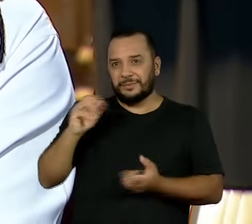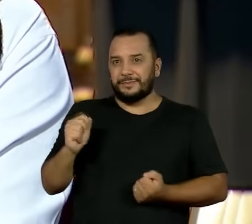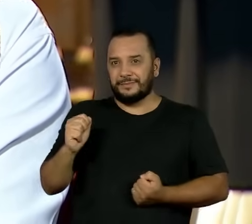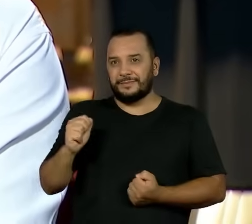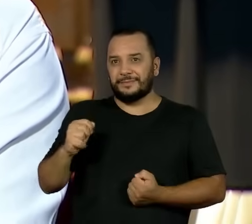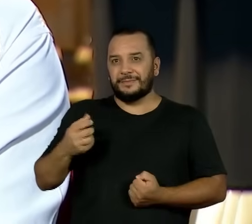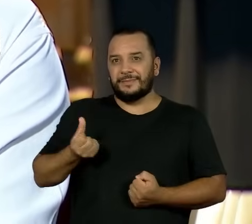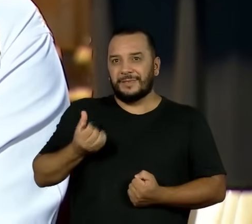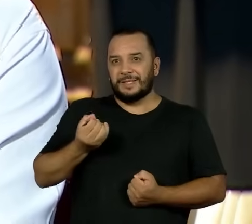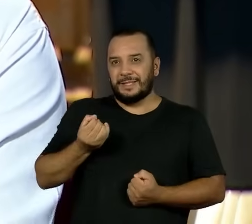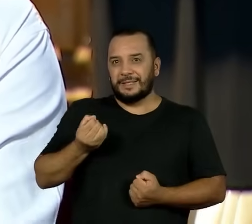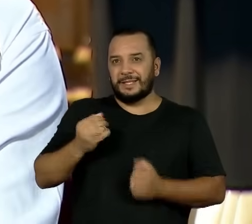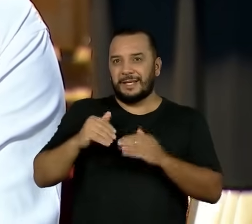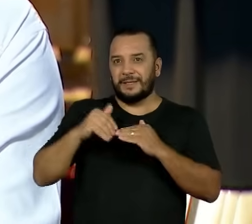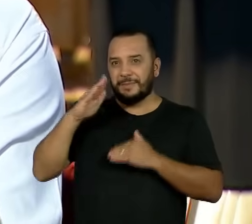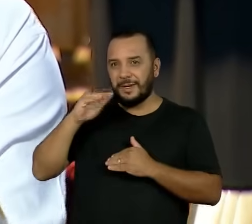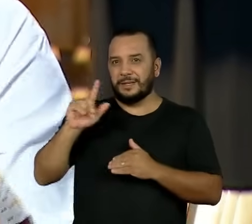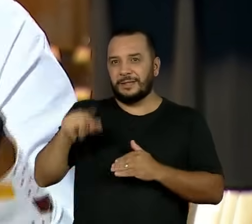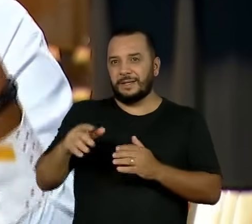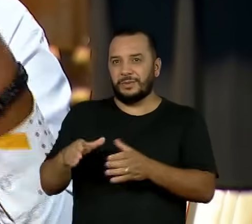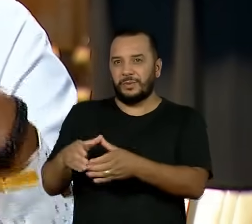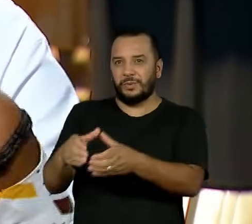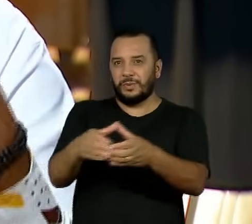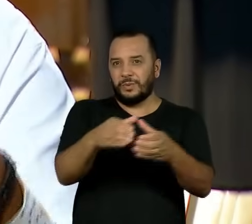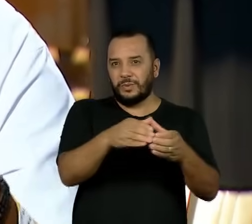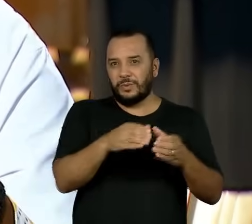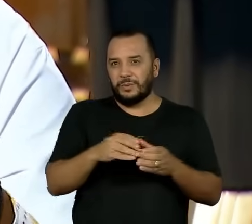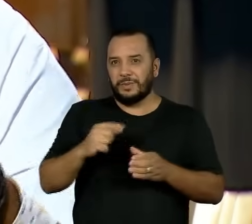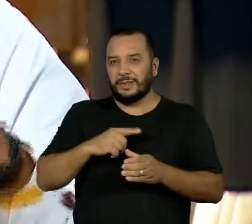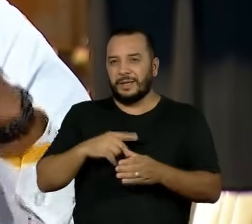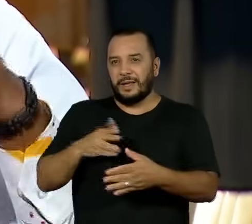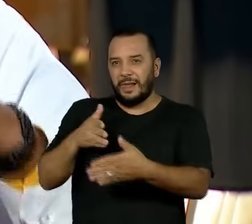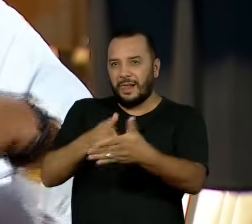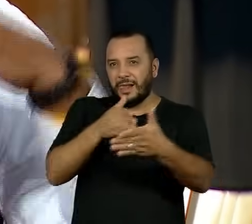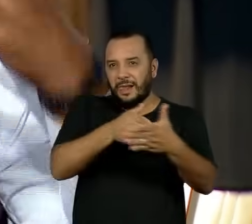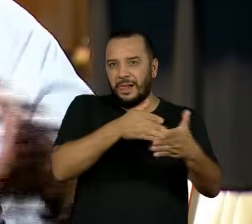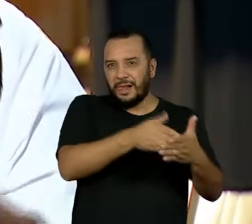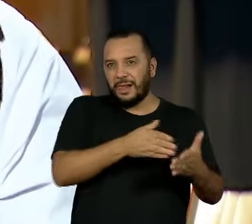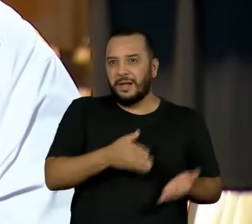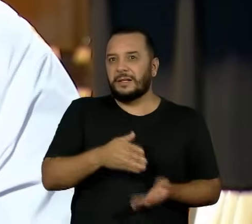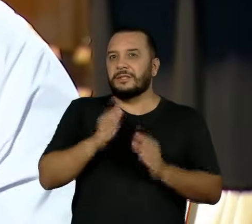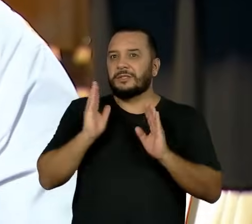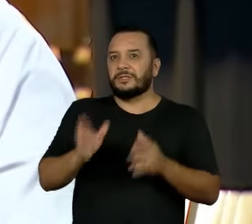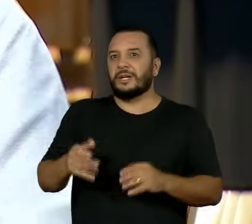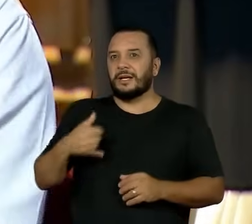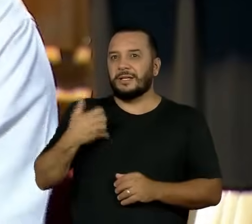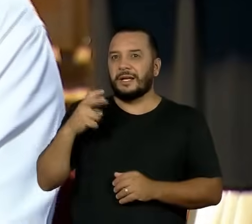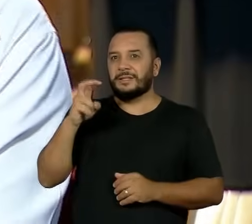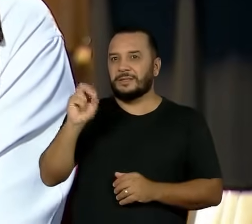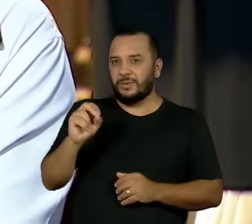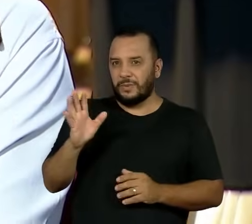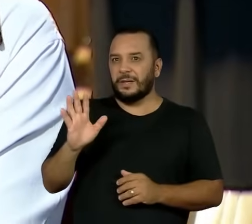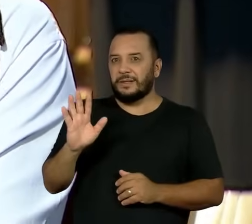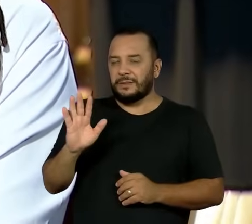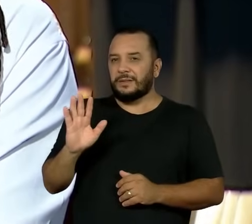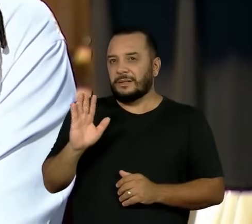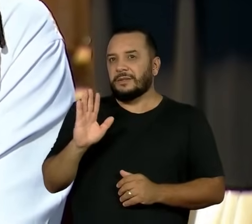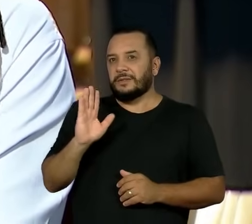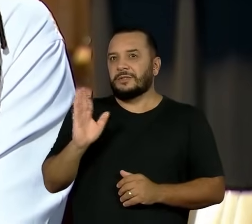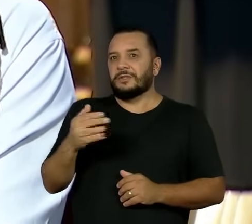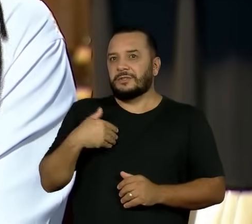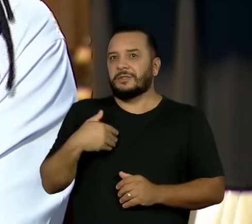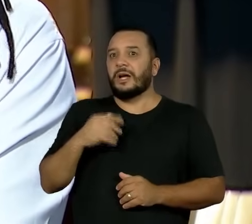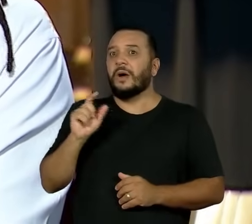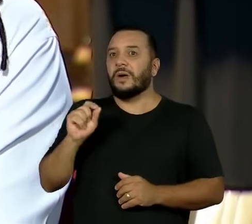60 anos ou mais e aquelas e grupos que ainda enfrentam muitas barreiras, que tivesse já desde os 50 e que não se perdesse,